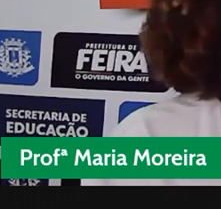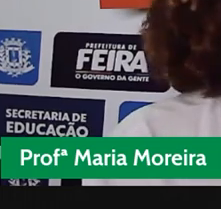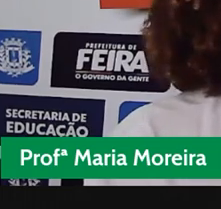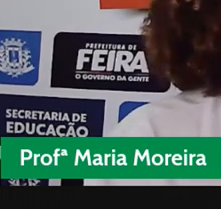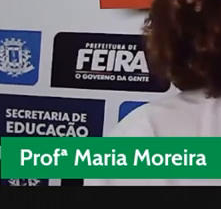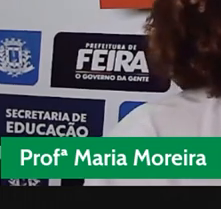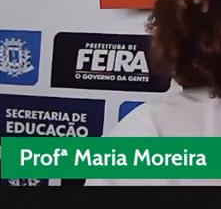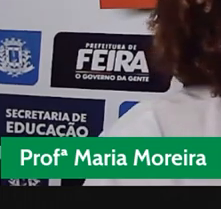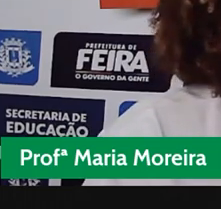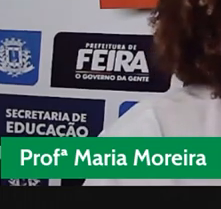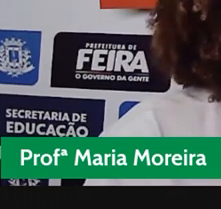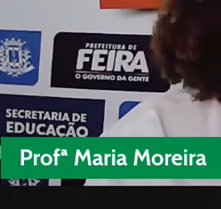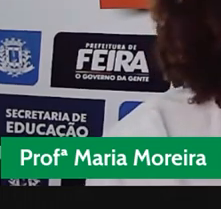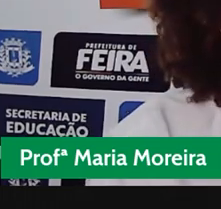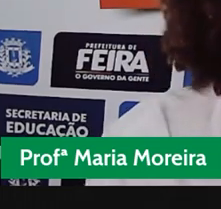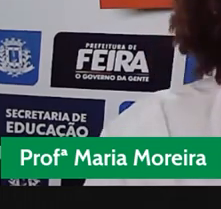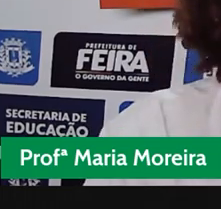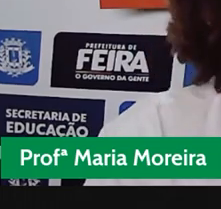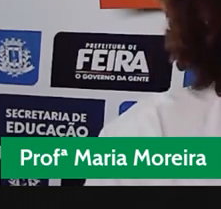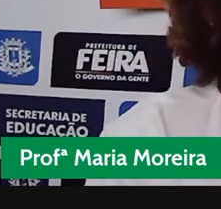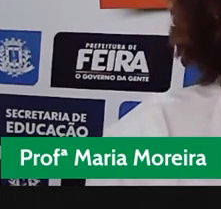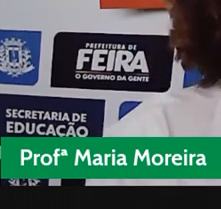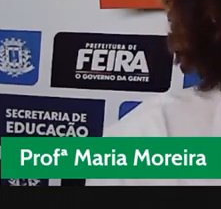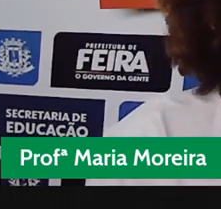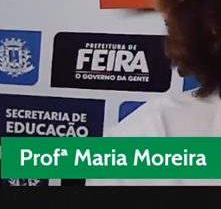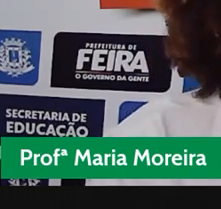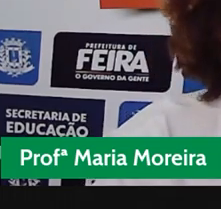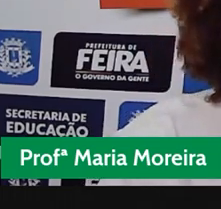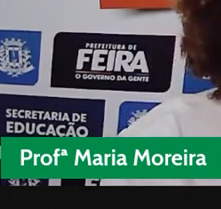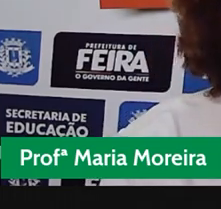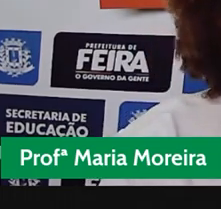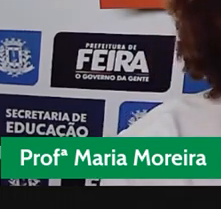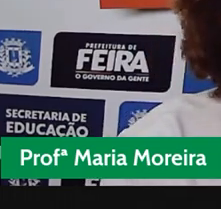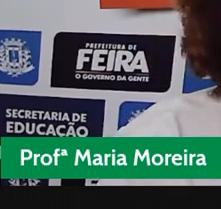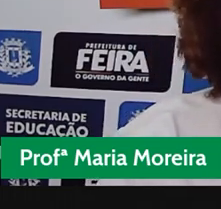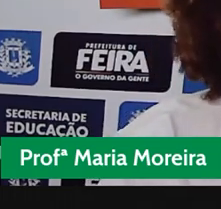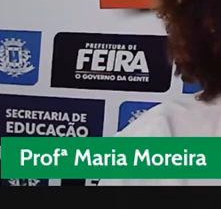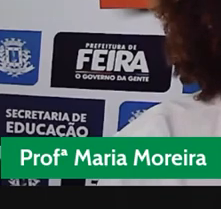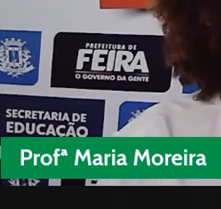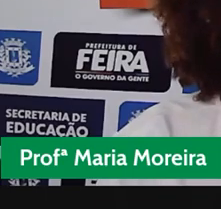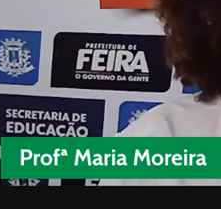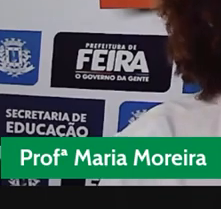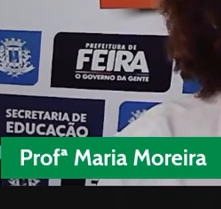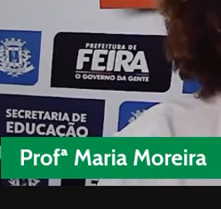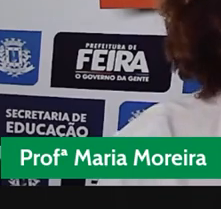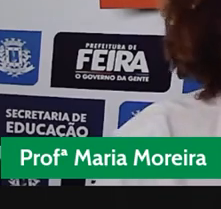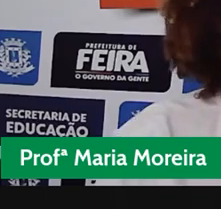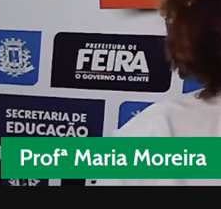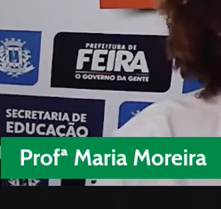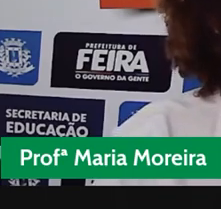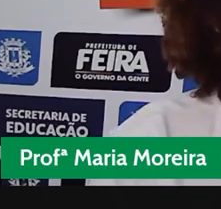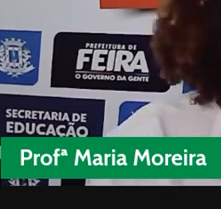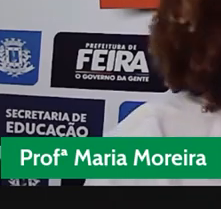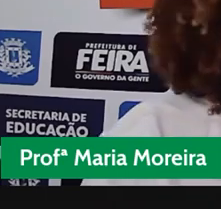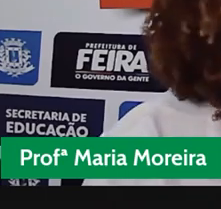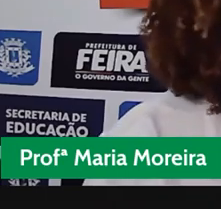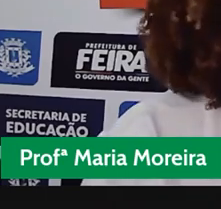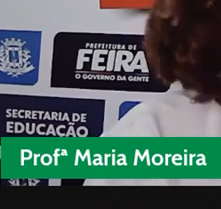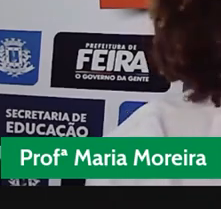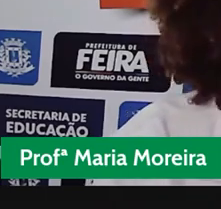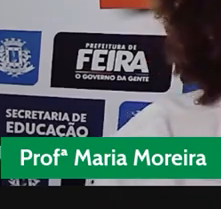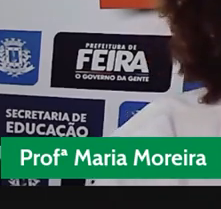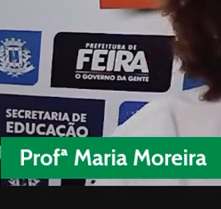pegar daí não por favor vai ser um baile aqui né a caráter vir aqui de gravata né eu também vou vir de vestido de